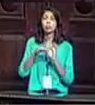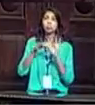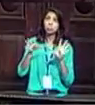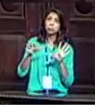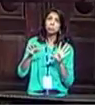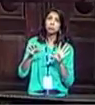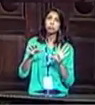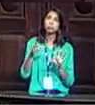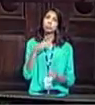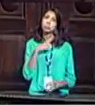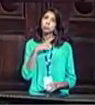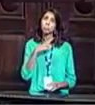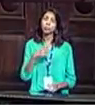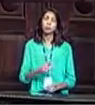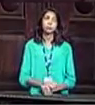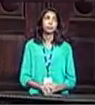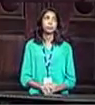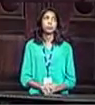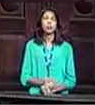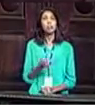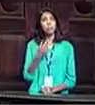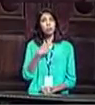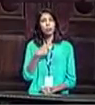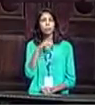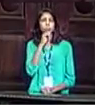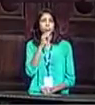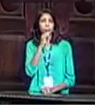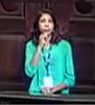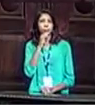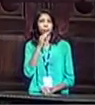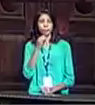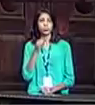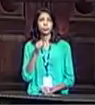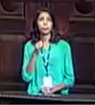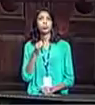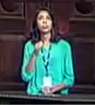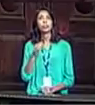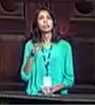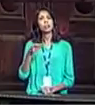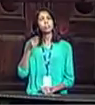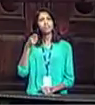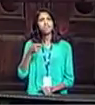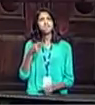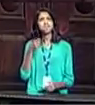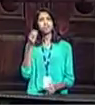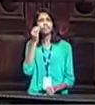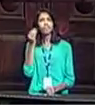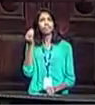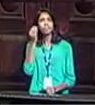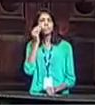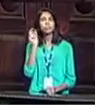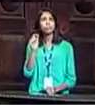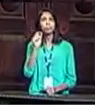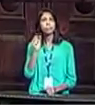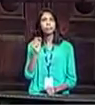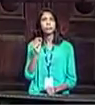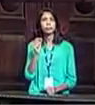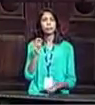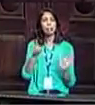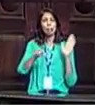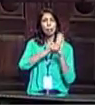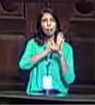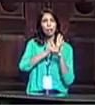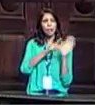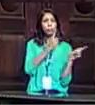autorizado por quem, e eu vou dar um exemplo, insiste em descumprir as leis.